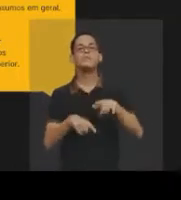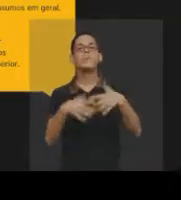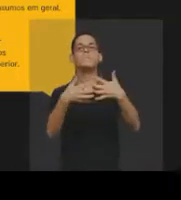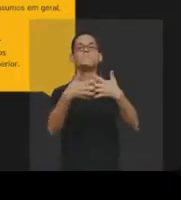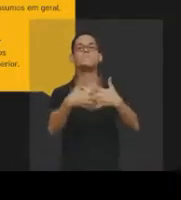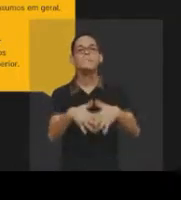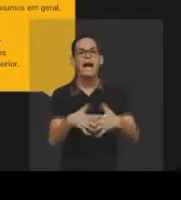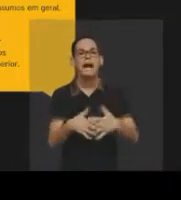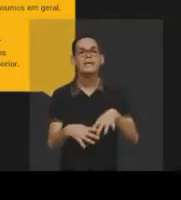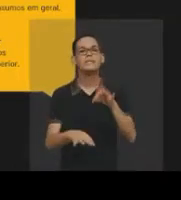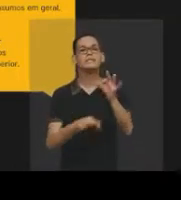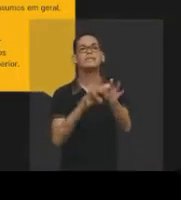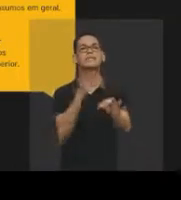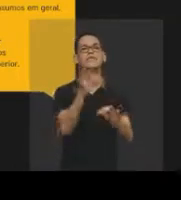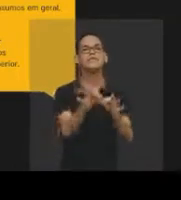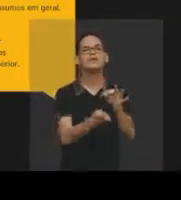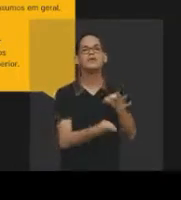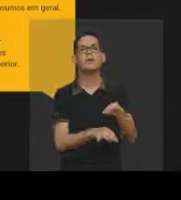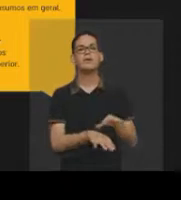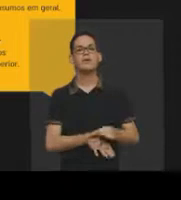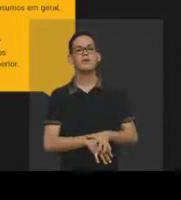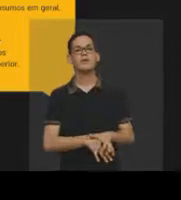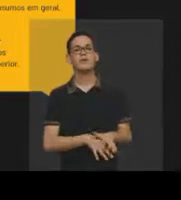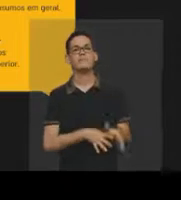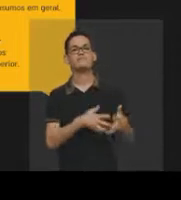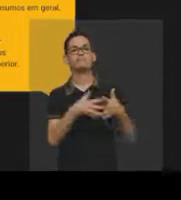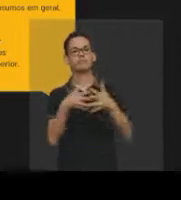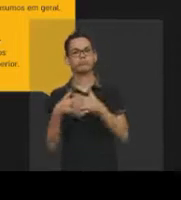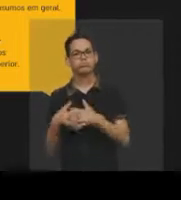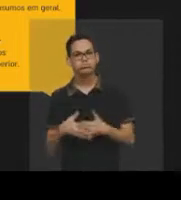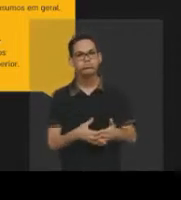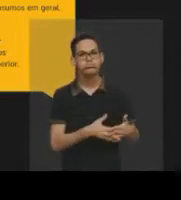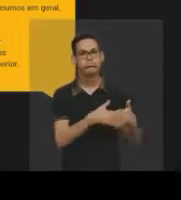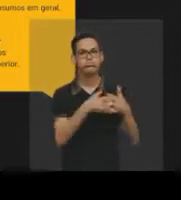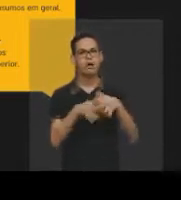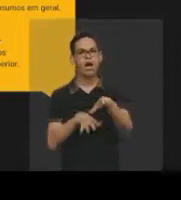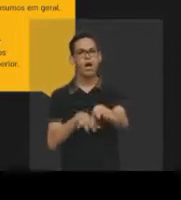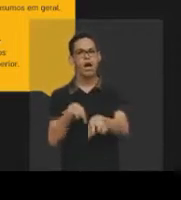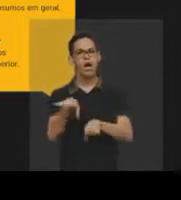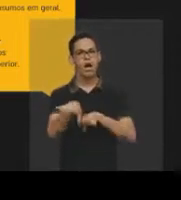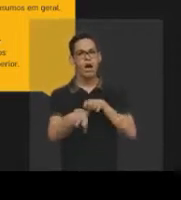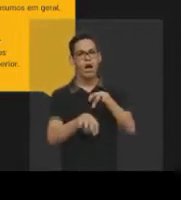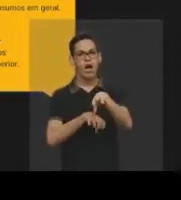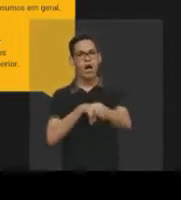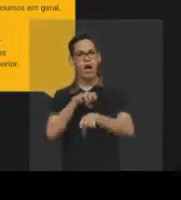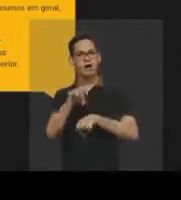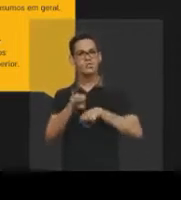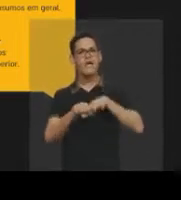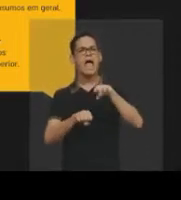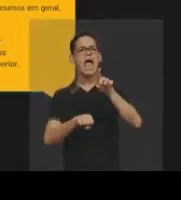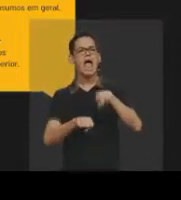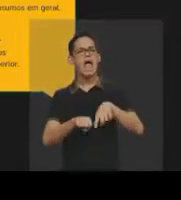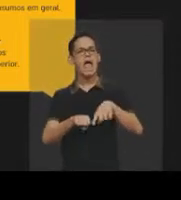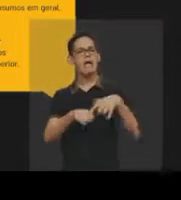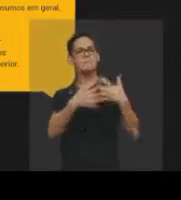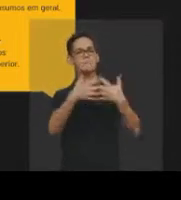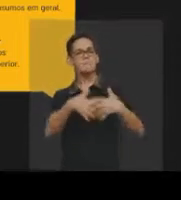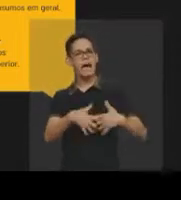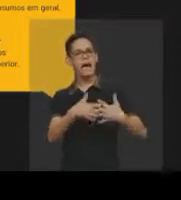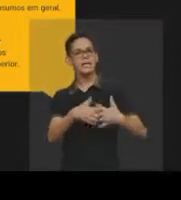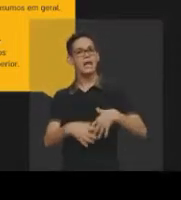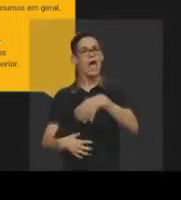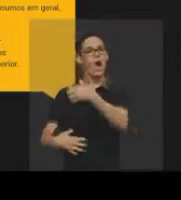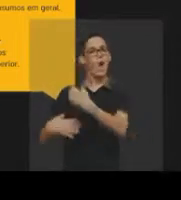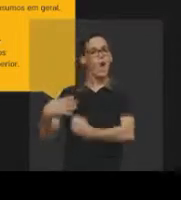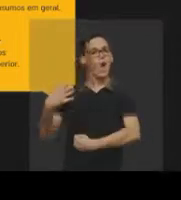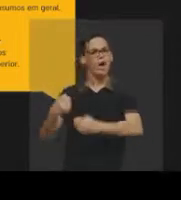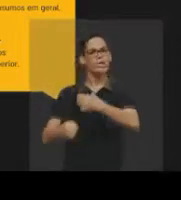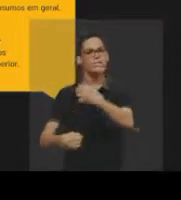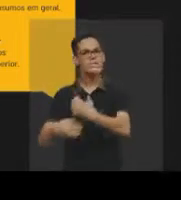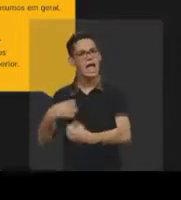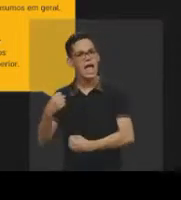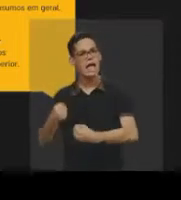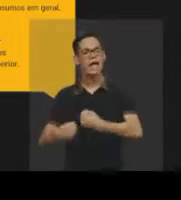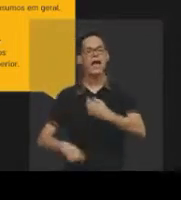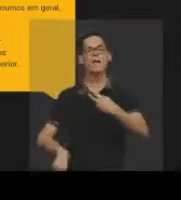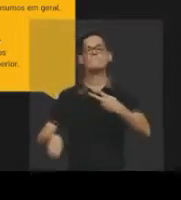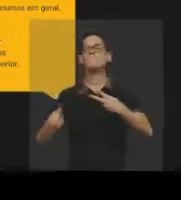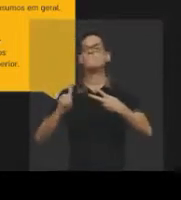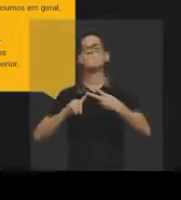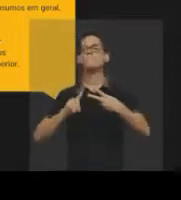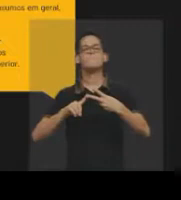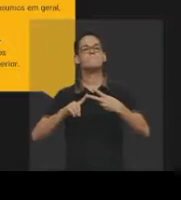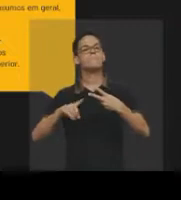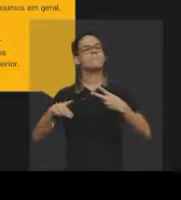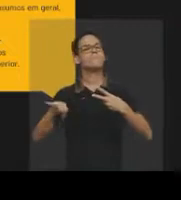agrícolas, tratores, colheitadeiras, aqueles equipamentos, ordenhas mecânicas,